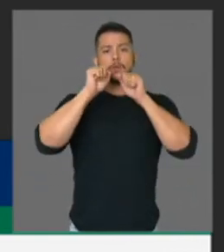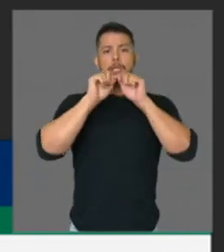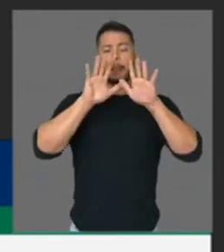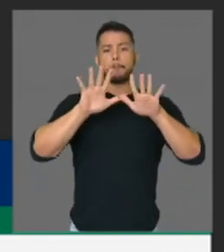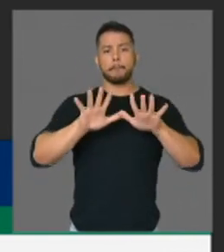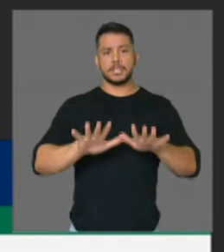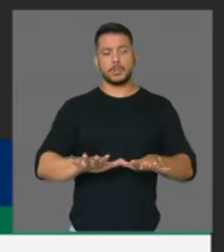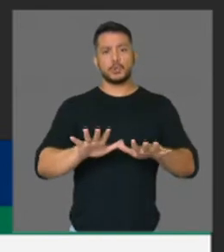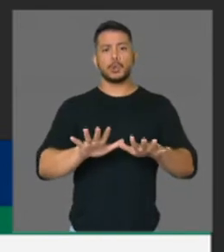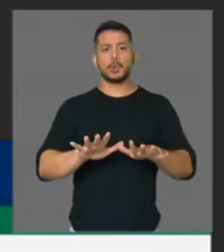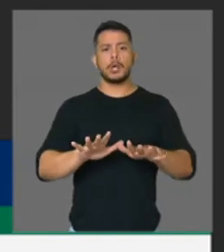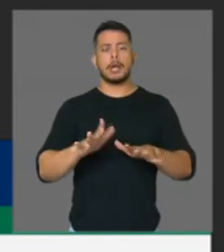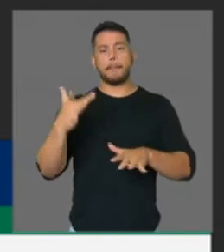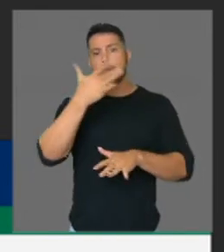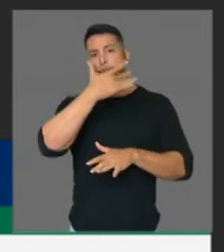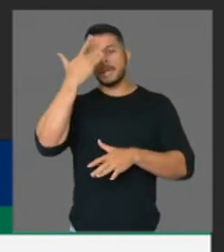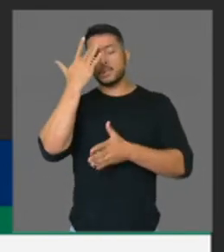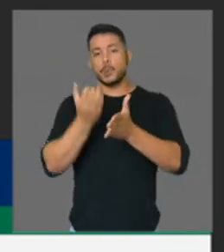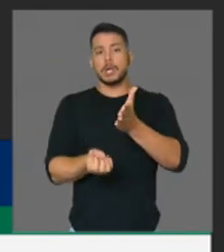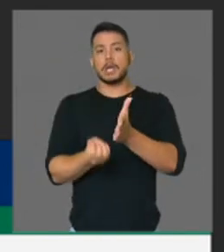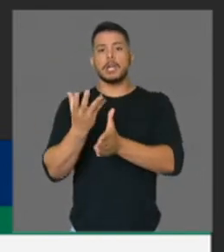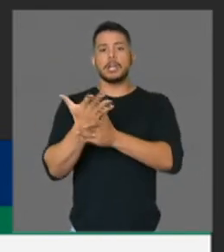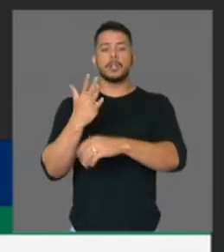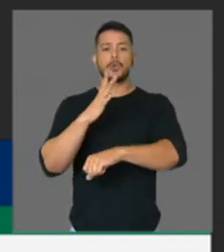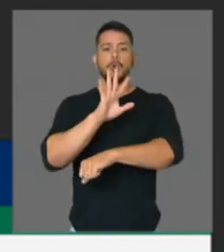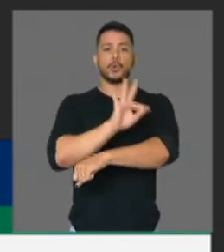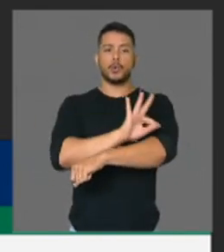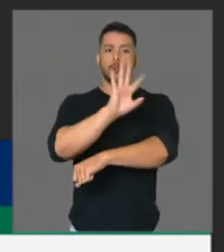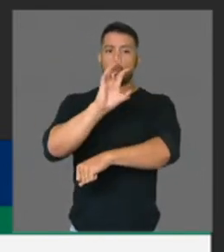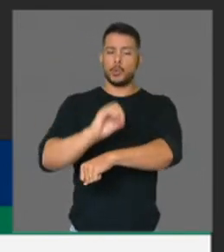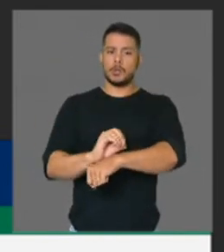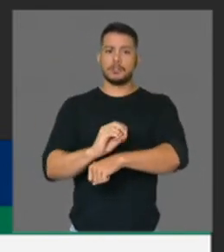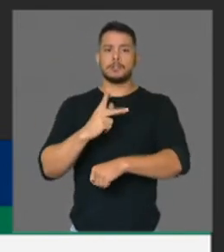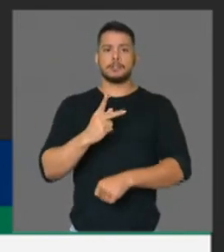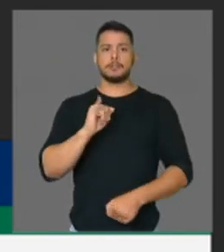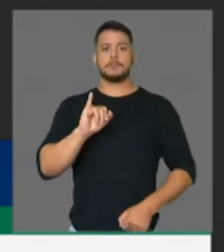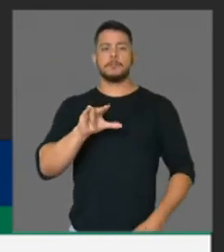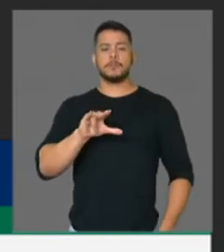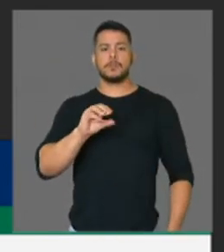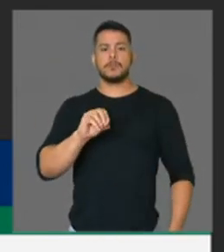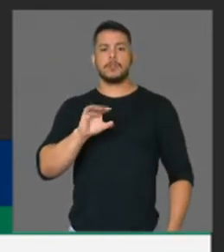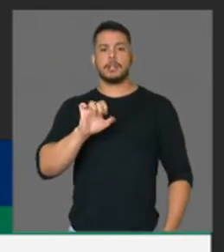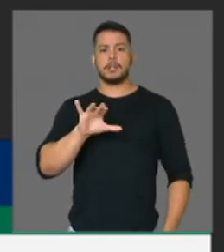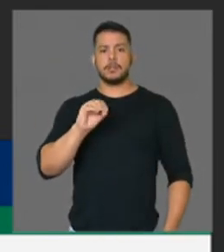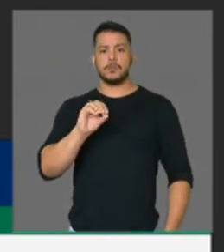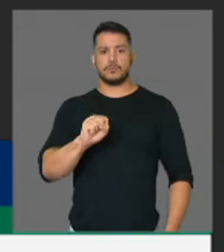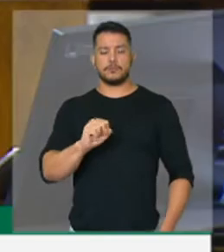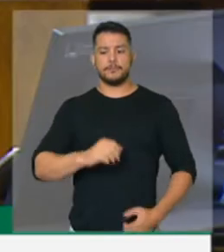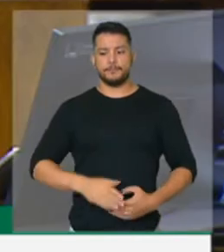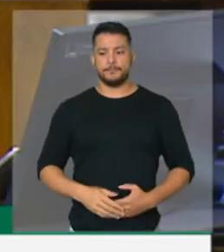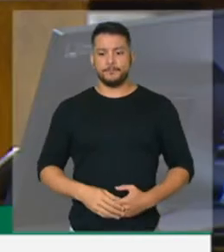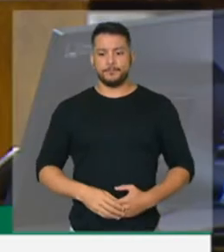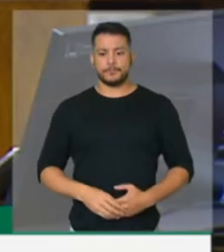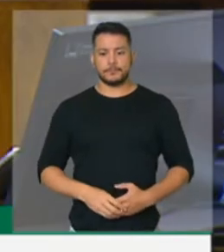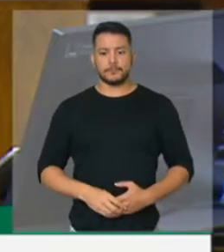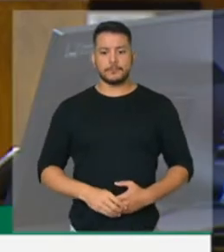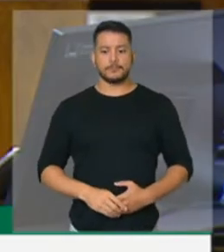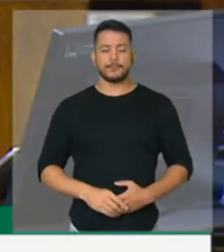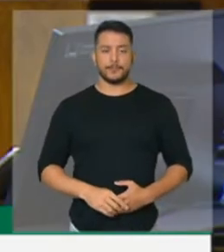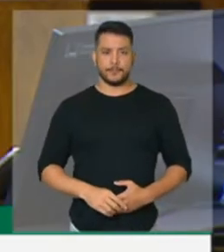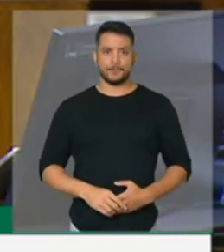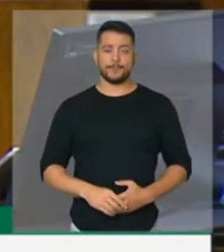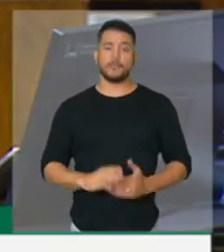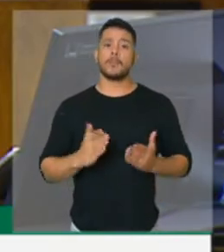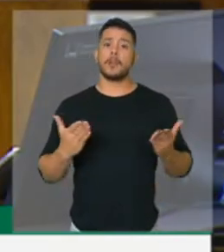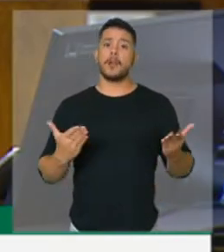seus familiares estão alegres pela aprovação da PEC 397. Muito obrigado. Muito obrigado, deputado. Convido para